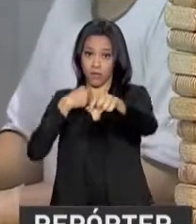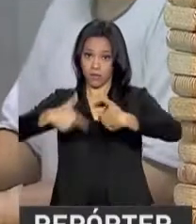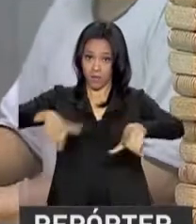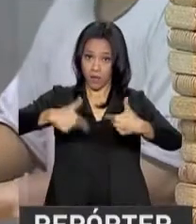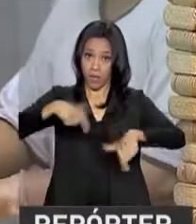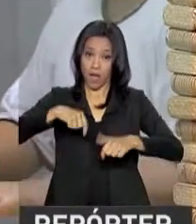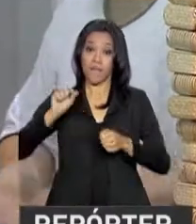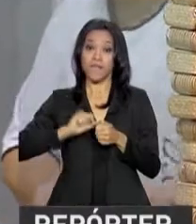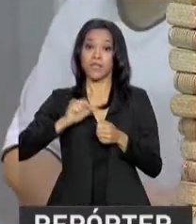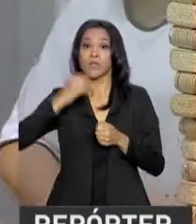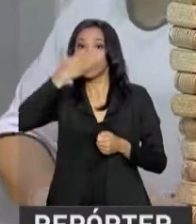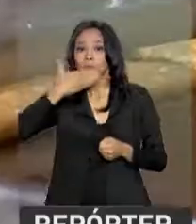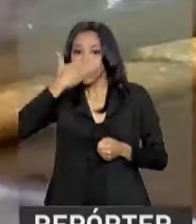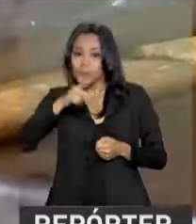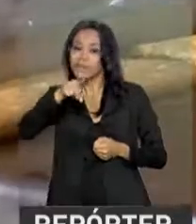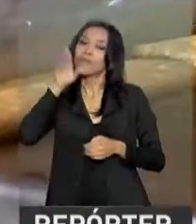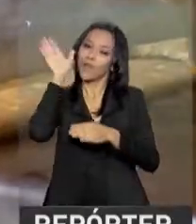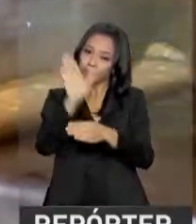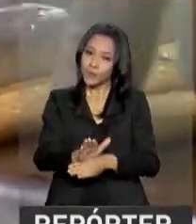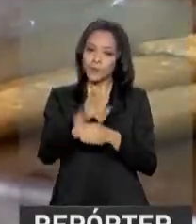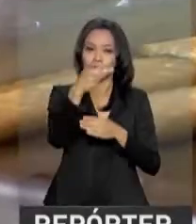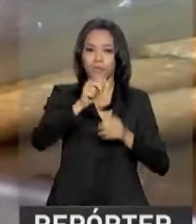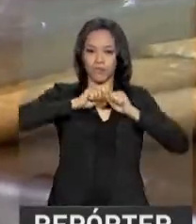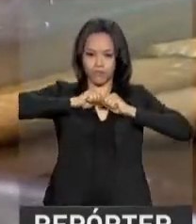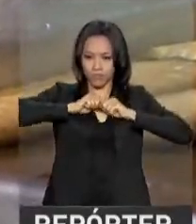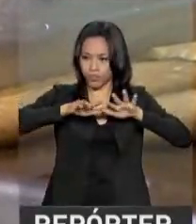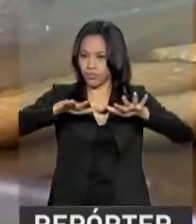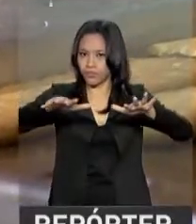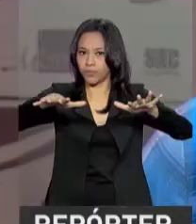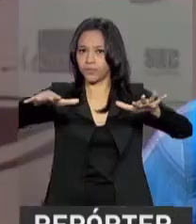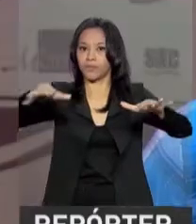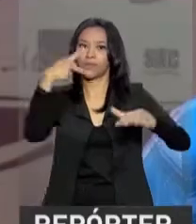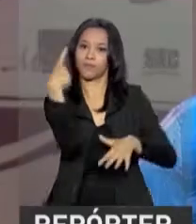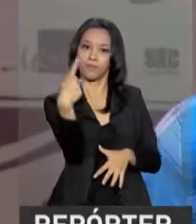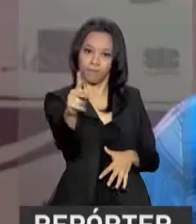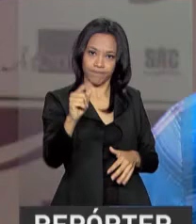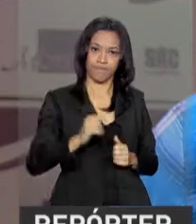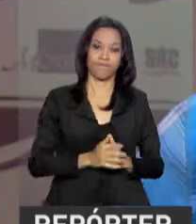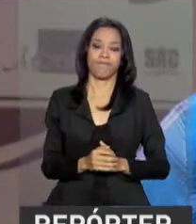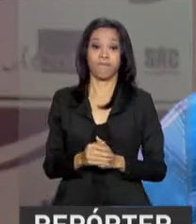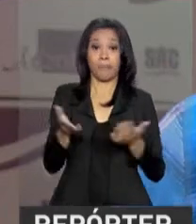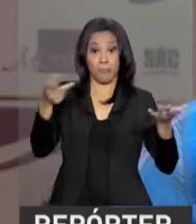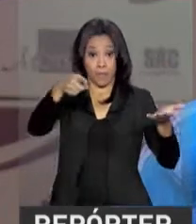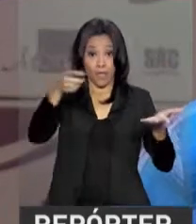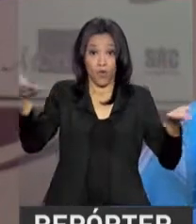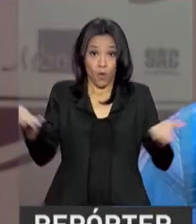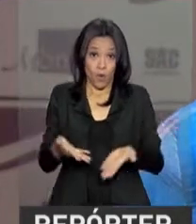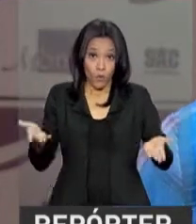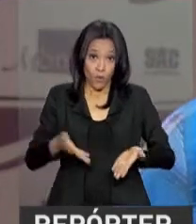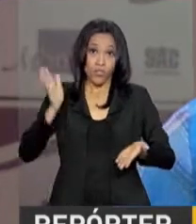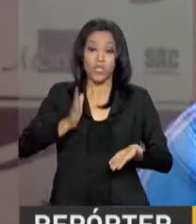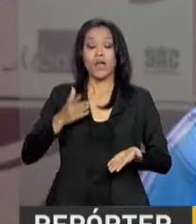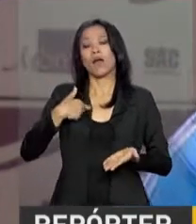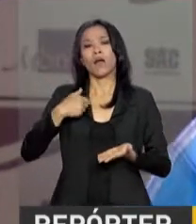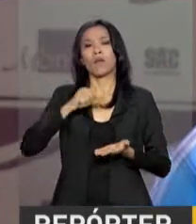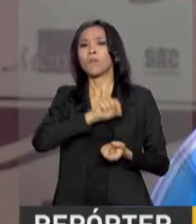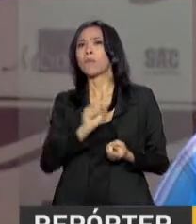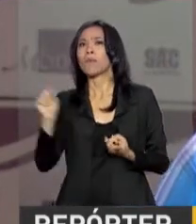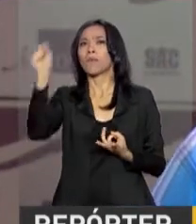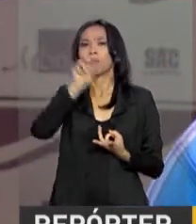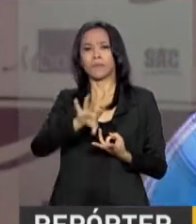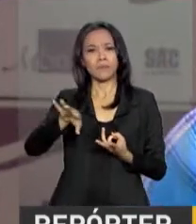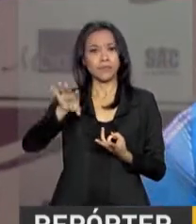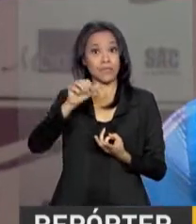um cenário que vem ajudando na expansão dos negócios. Hoje a gente está produzindo já para 19 estados do